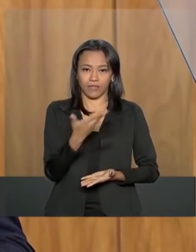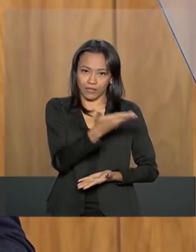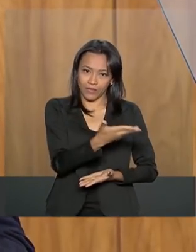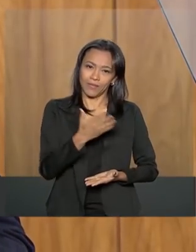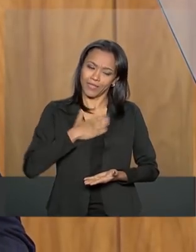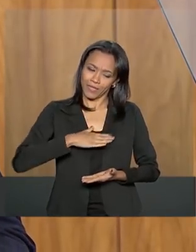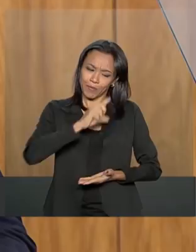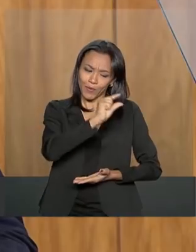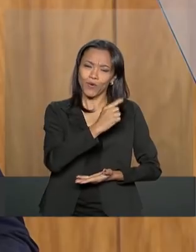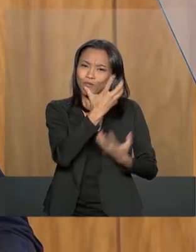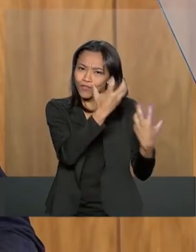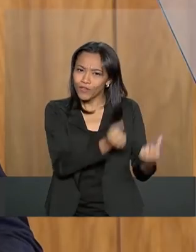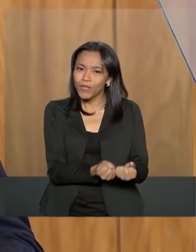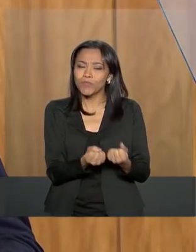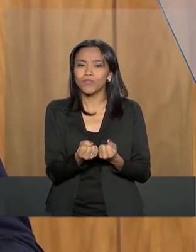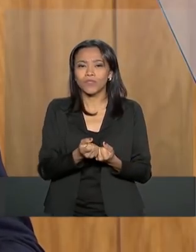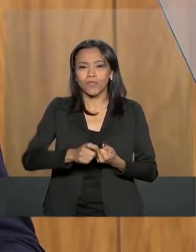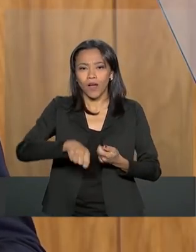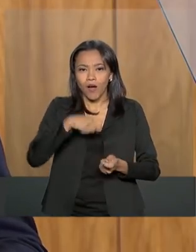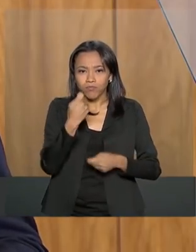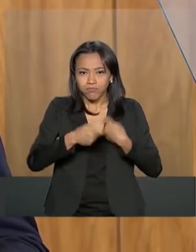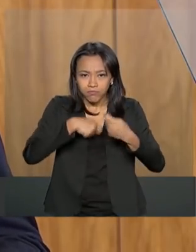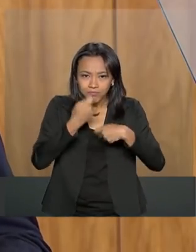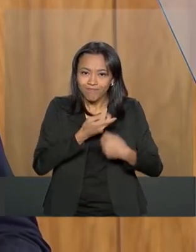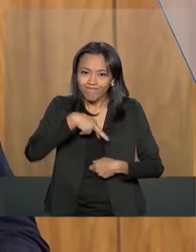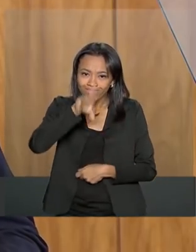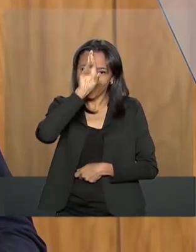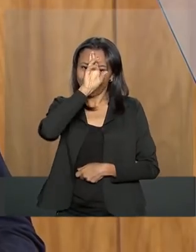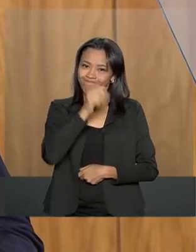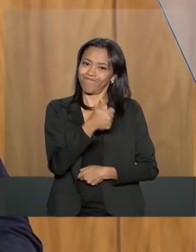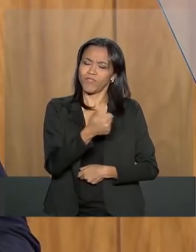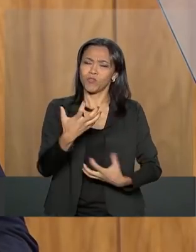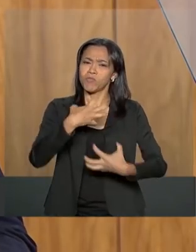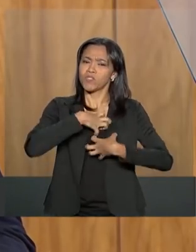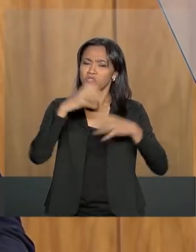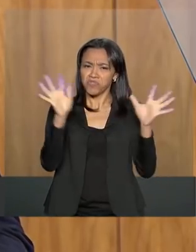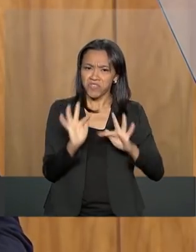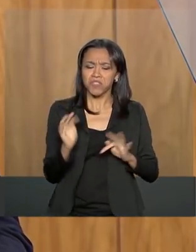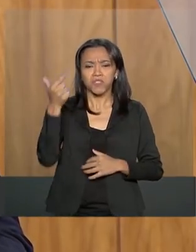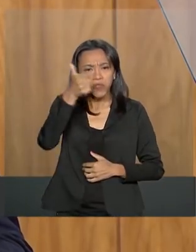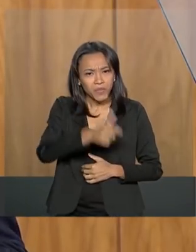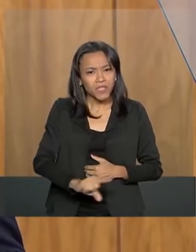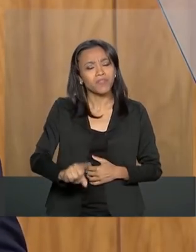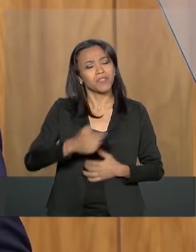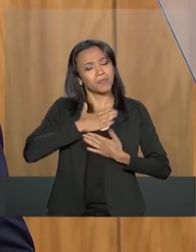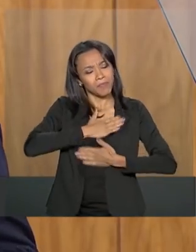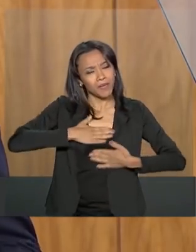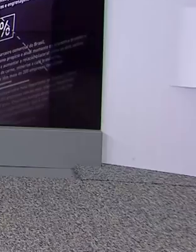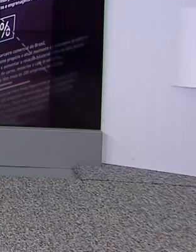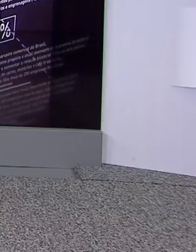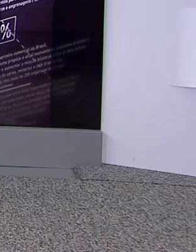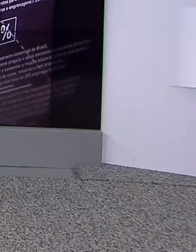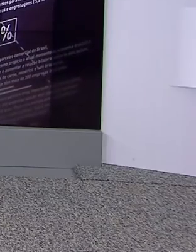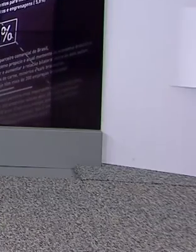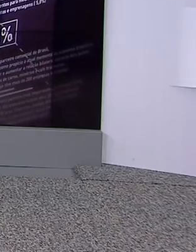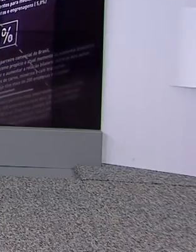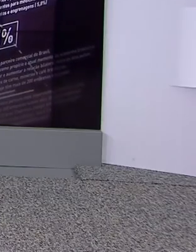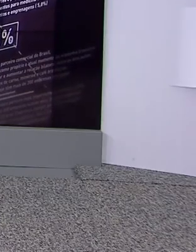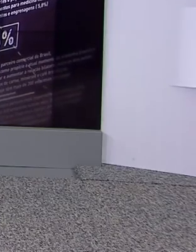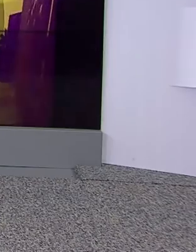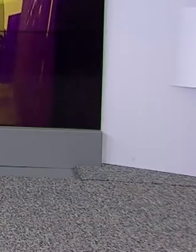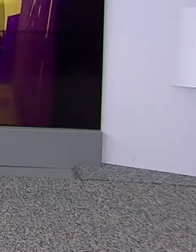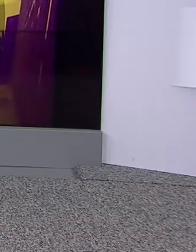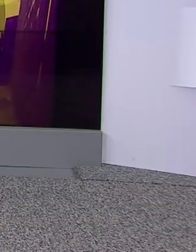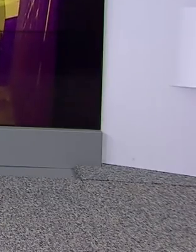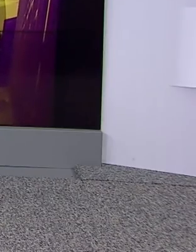pouco almoçaremos juntos. E estou muito feliz em, mais uma vez, recebê-lo pela terceira vez. Após a declaração